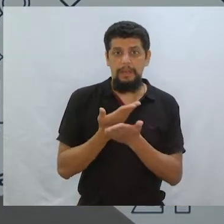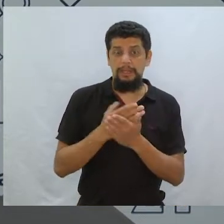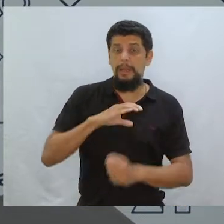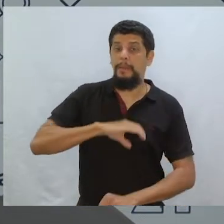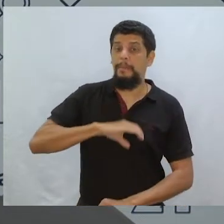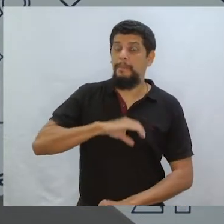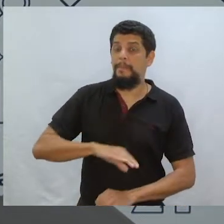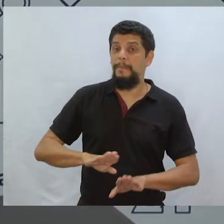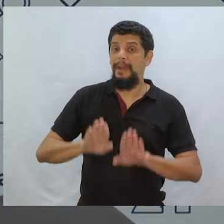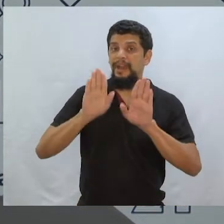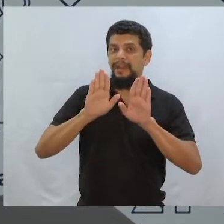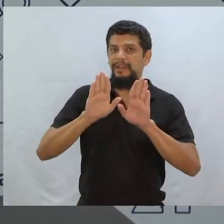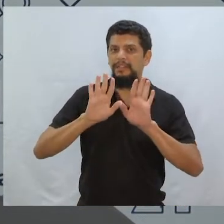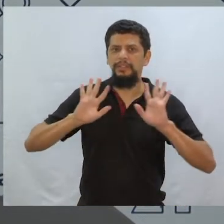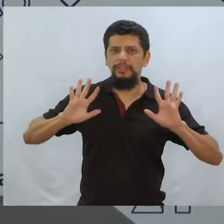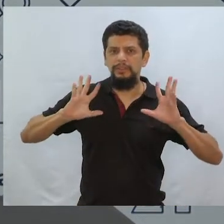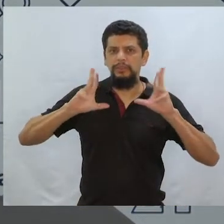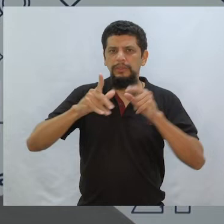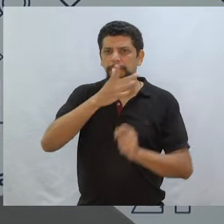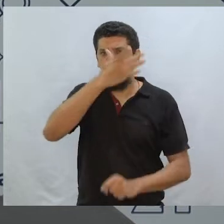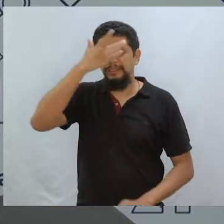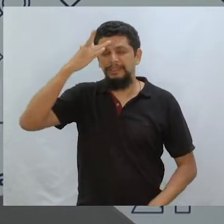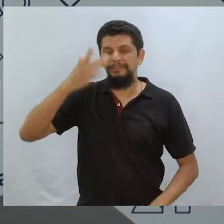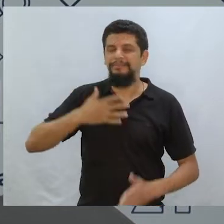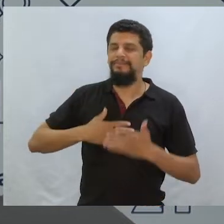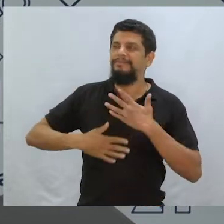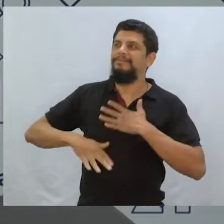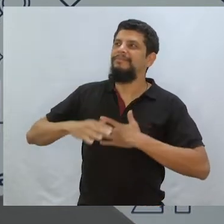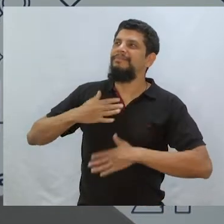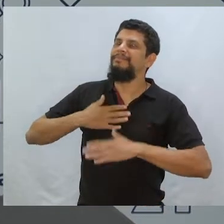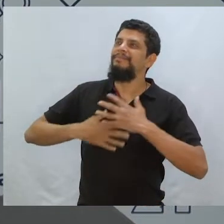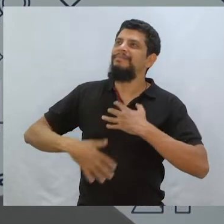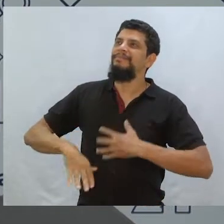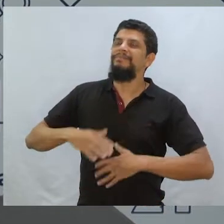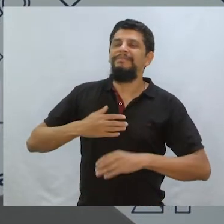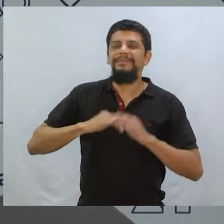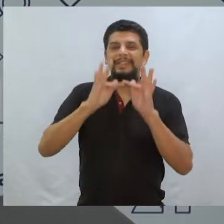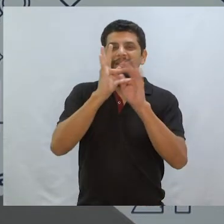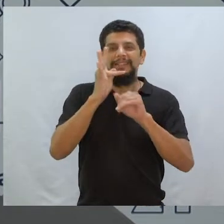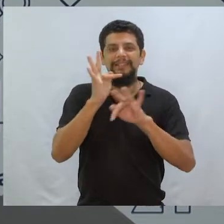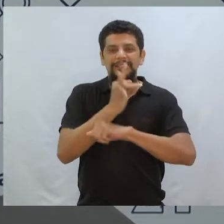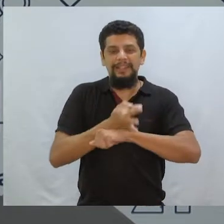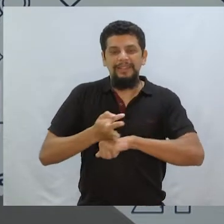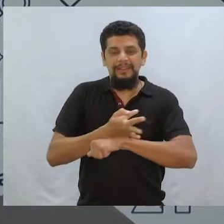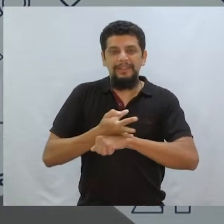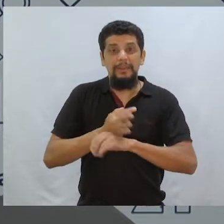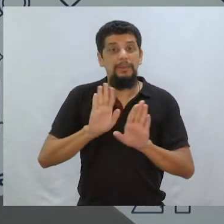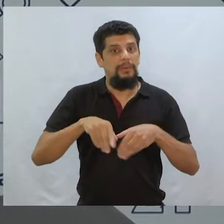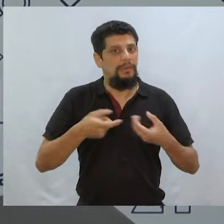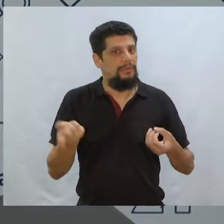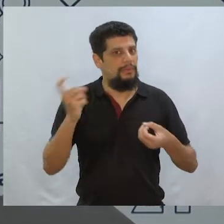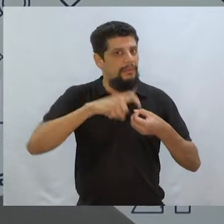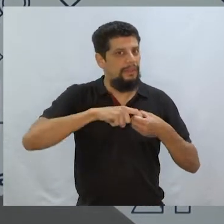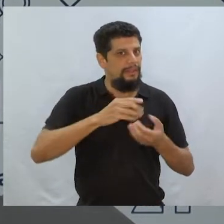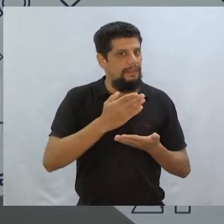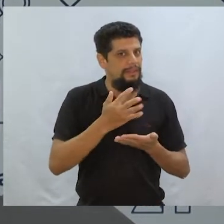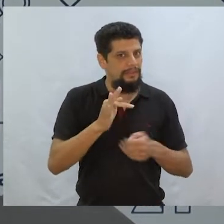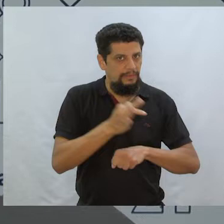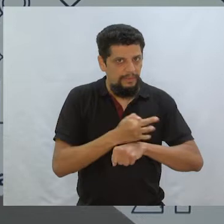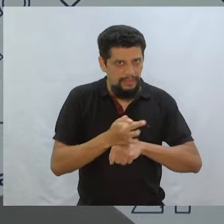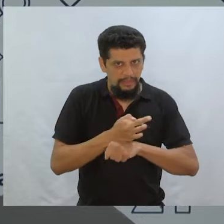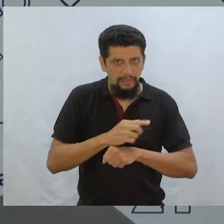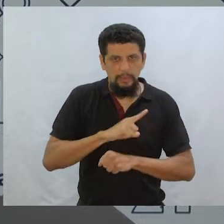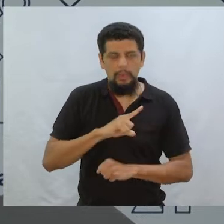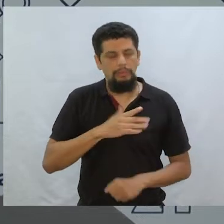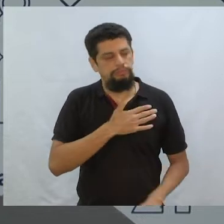aula de português mas estava todo mundo contando das férias e quando você volta de férias você gosta de